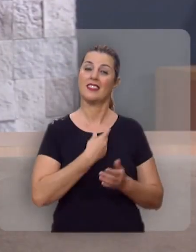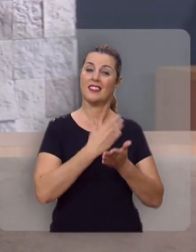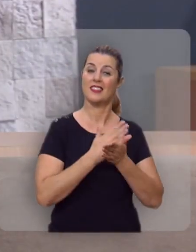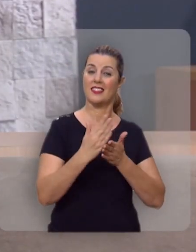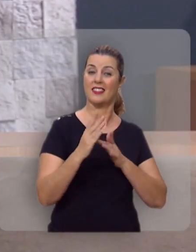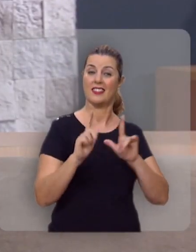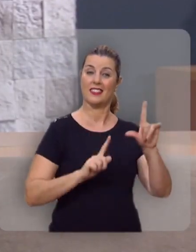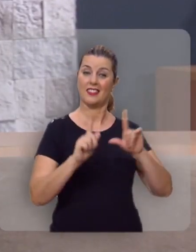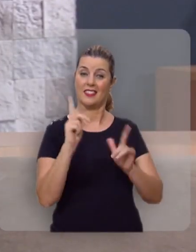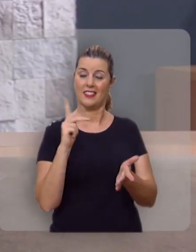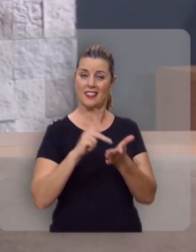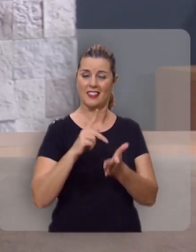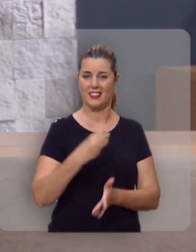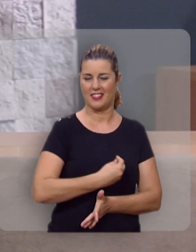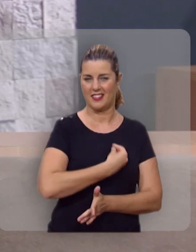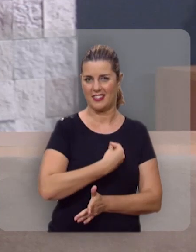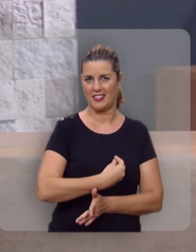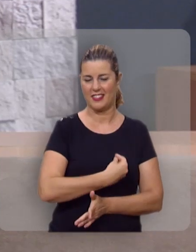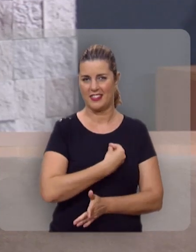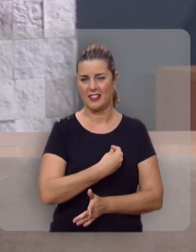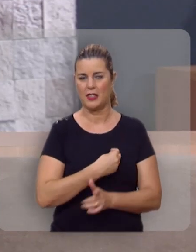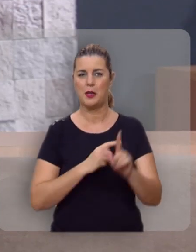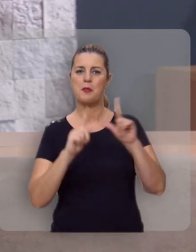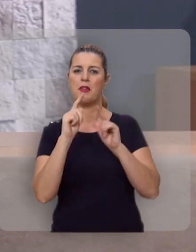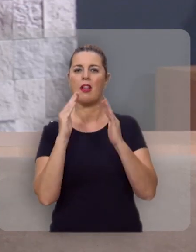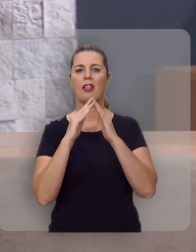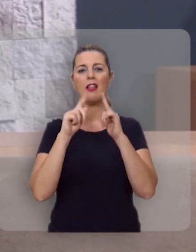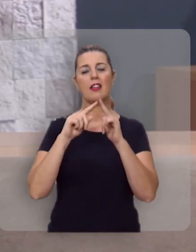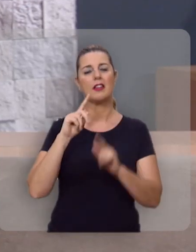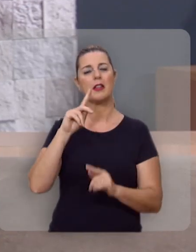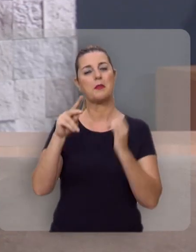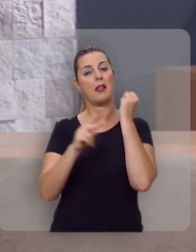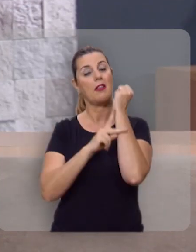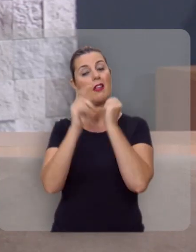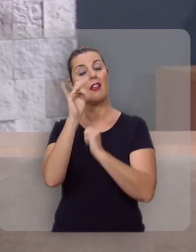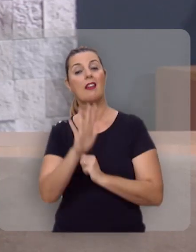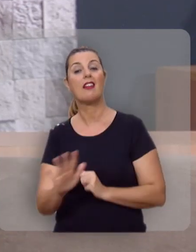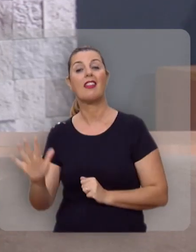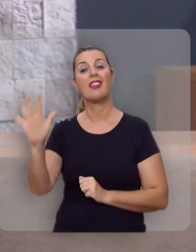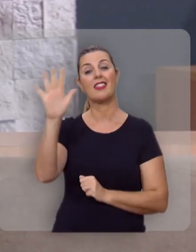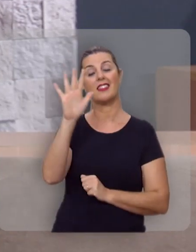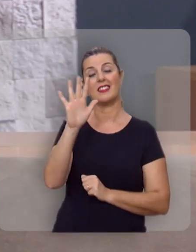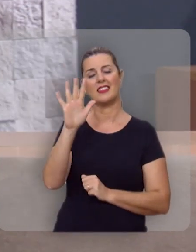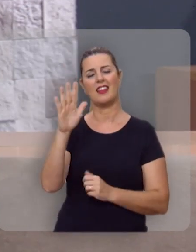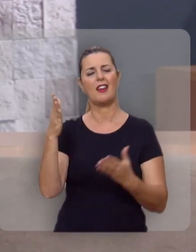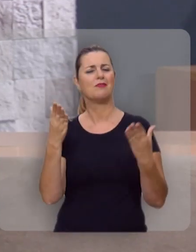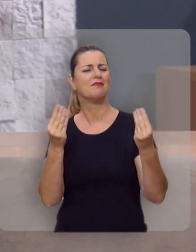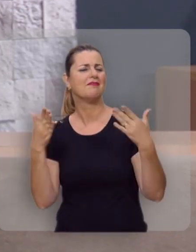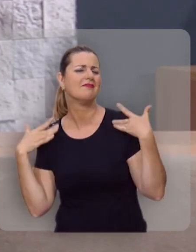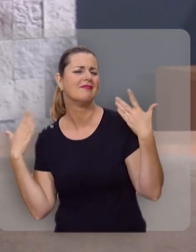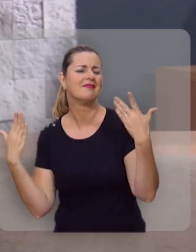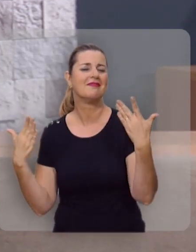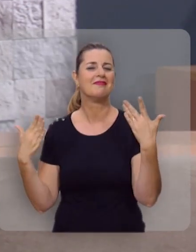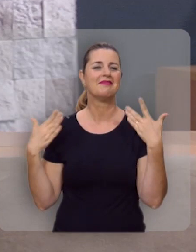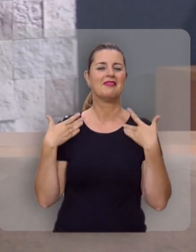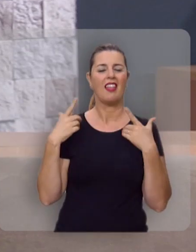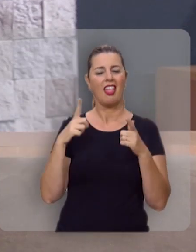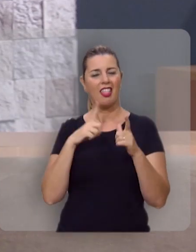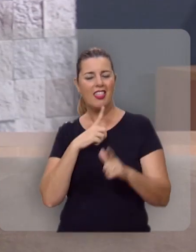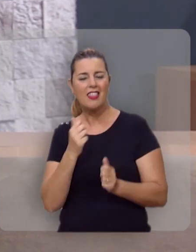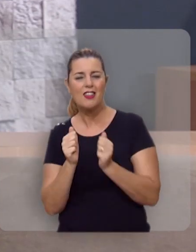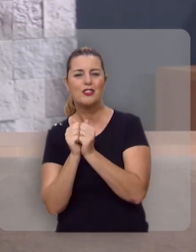Nós estamos começando o programa Verdade e Vida, o programa da Igreja Presbiteriana do Brasil. E que alegria ter